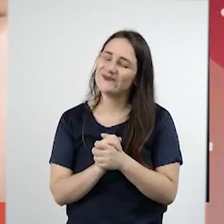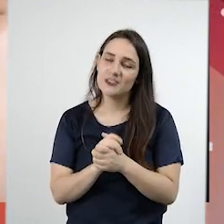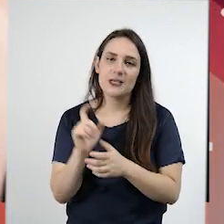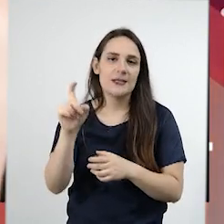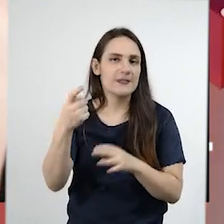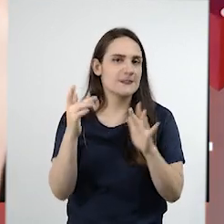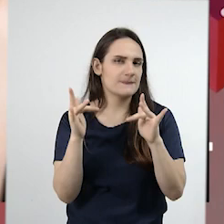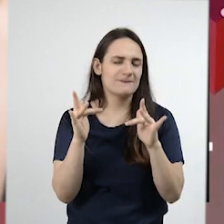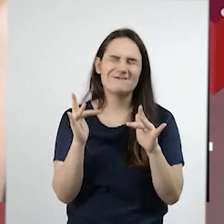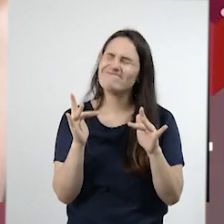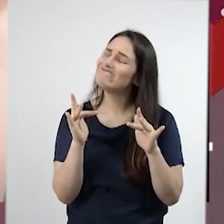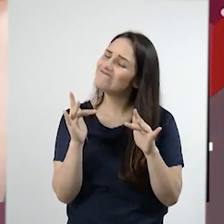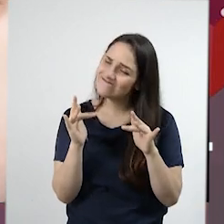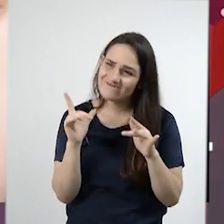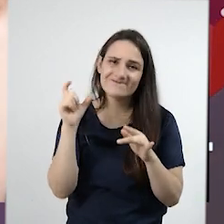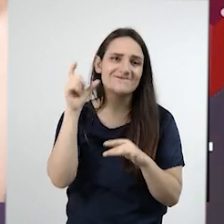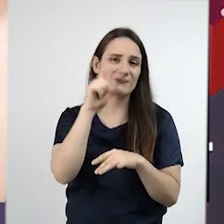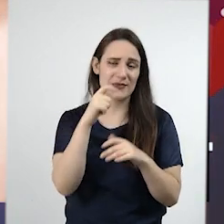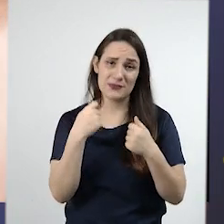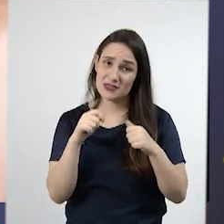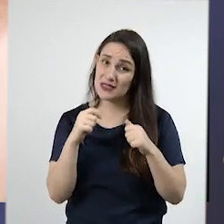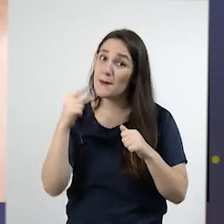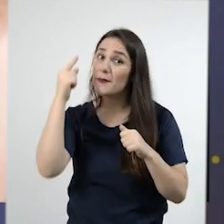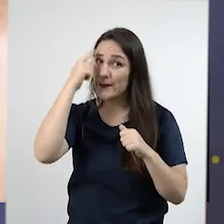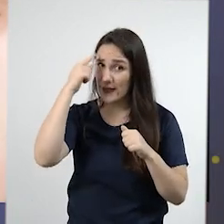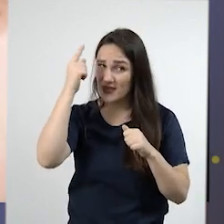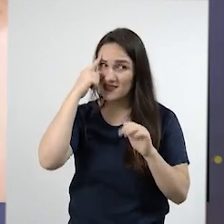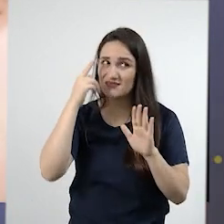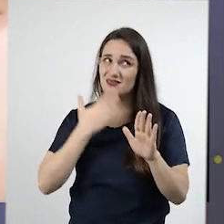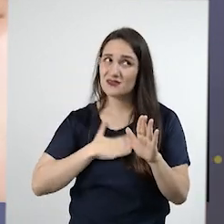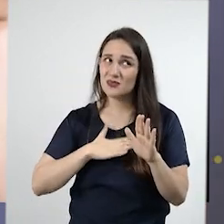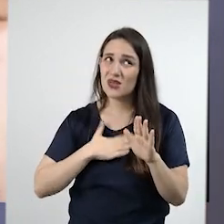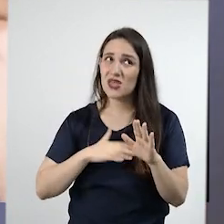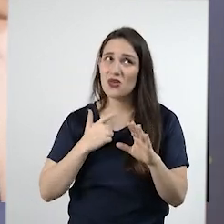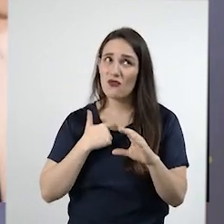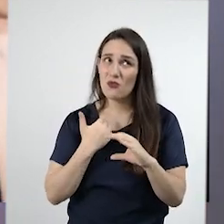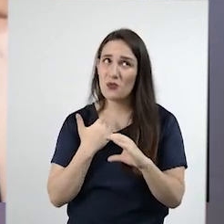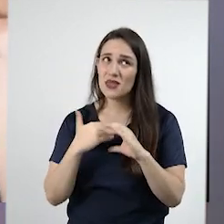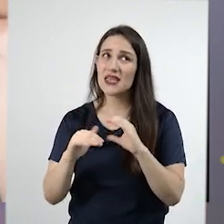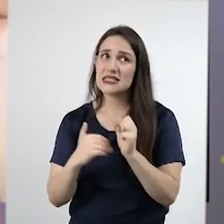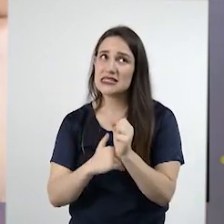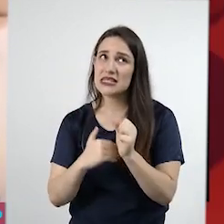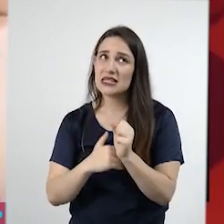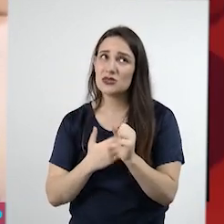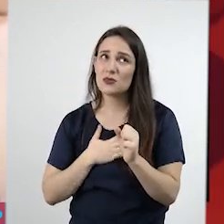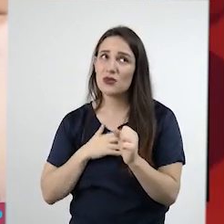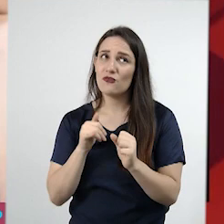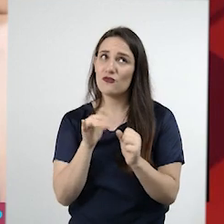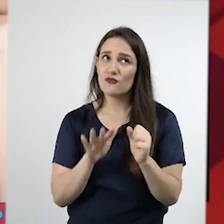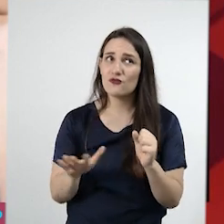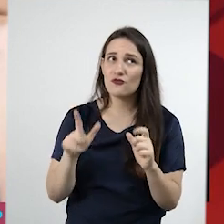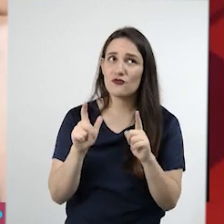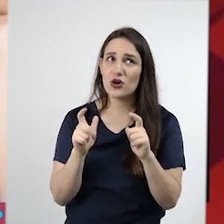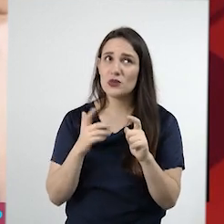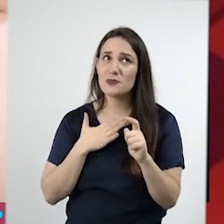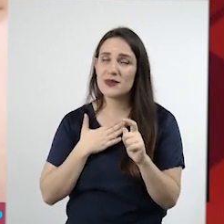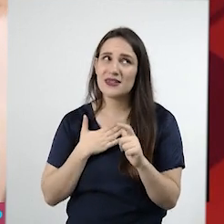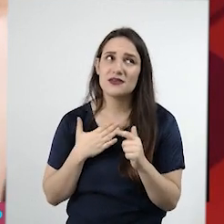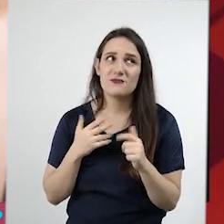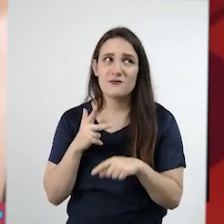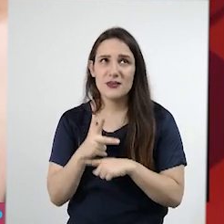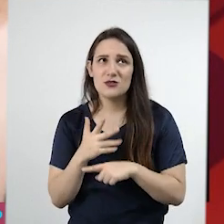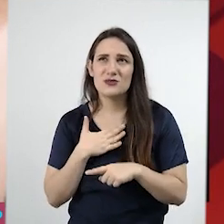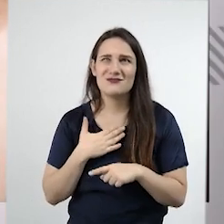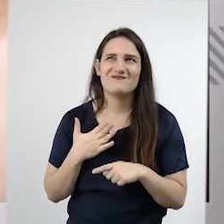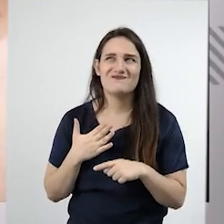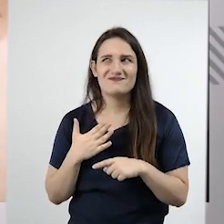pessoas pensarem um pouquinho 2 vezes, né, antes de poder estar mandando uma foto, porque, e mesmo